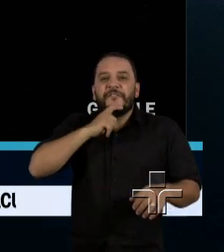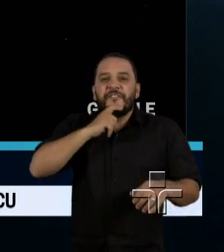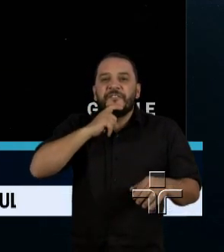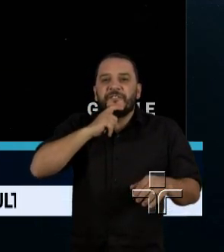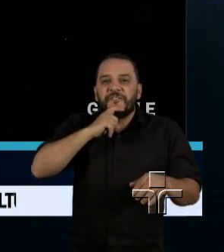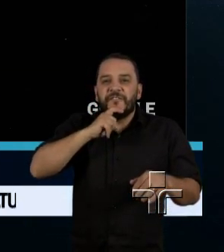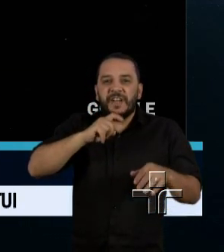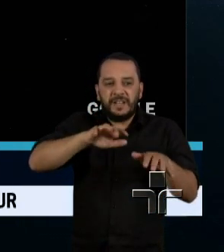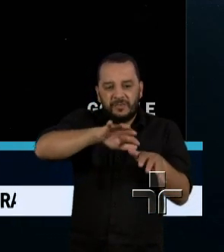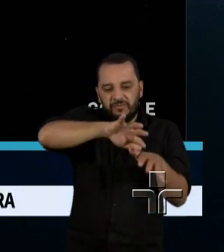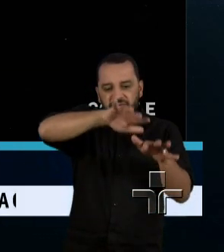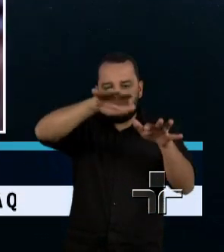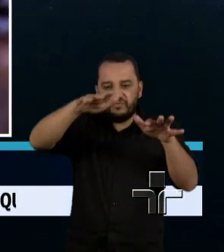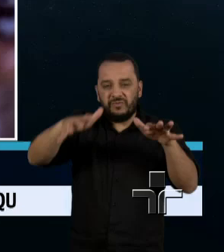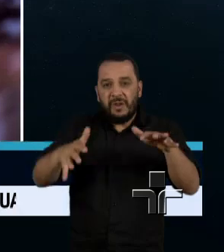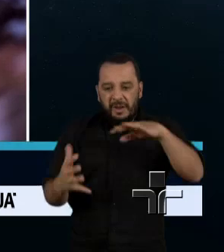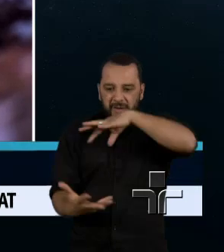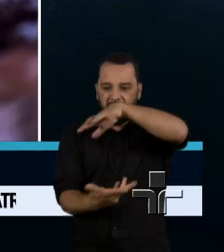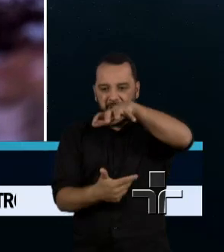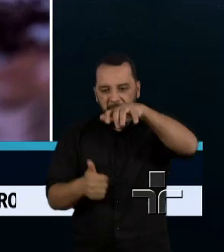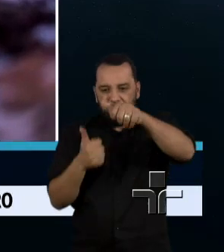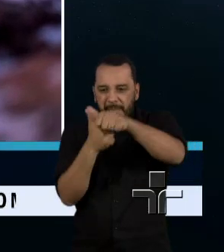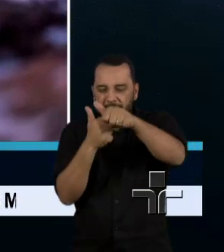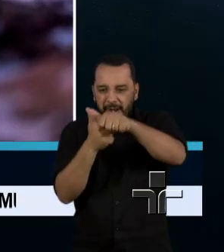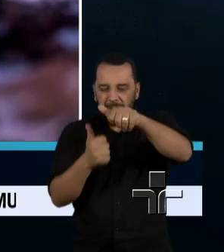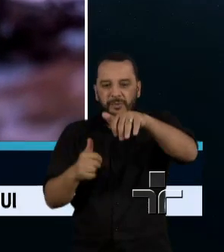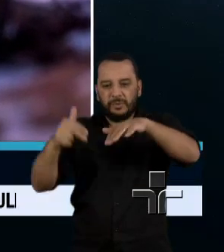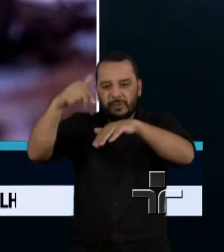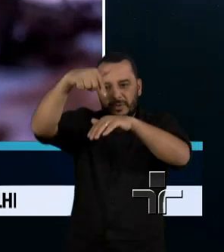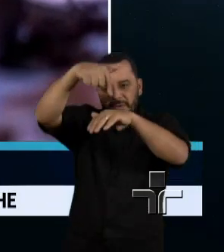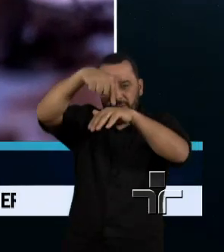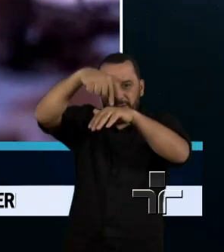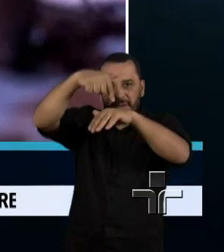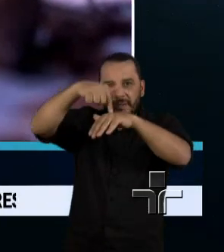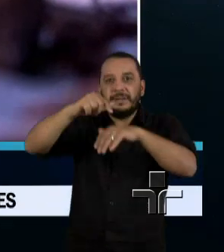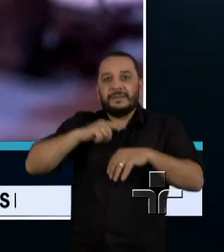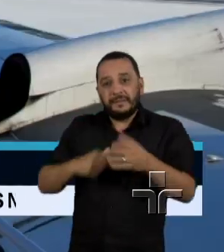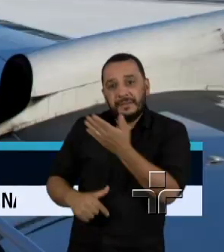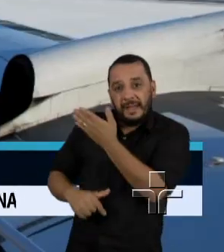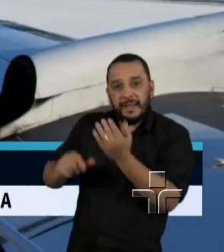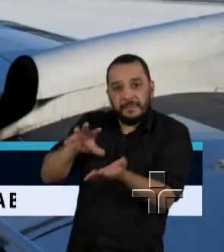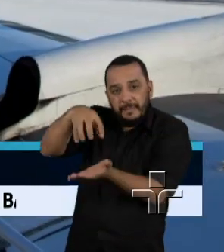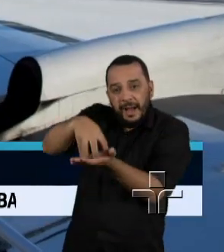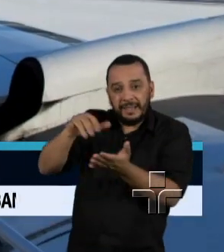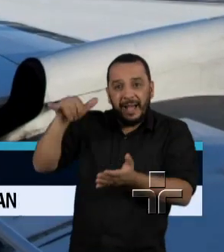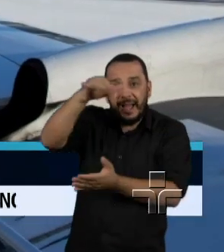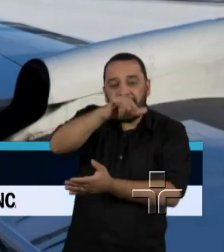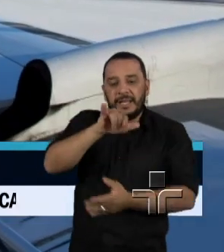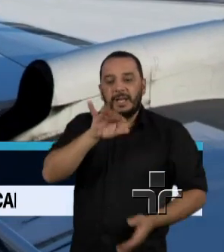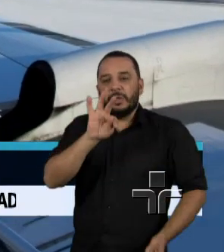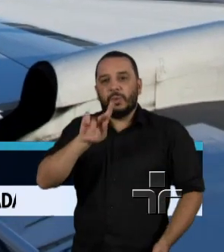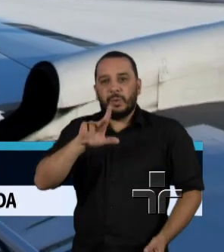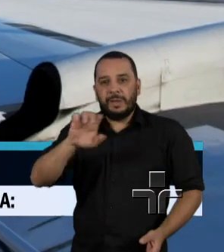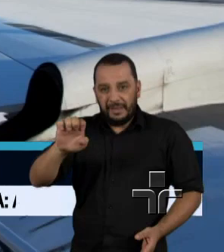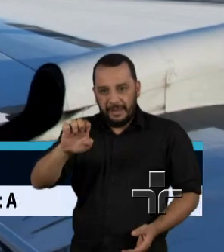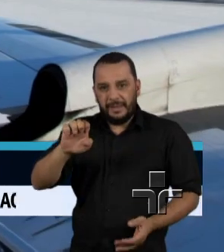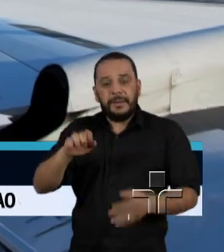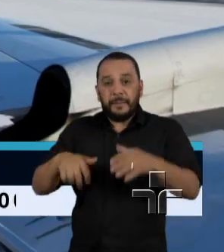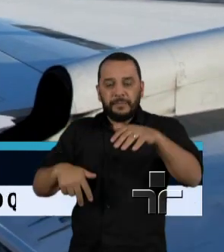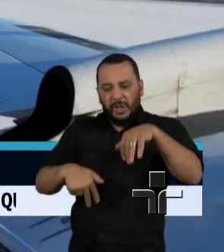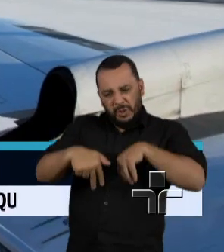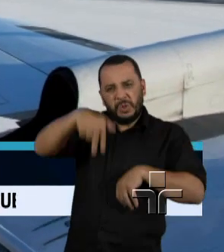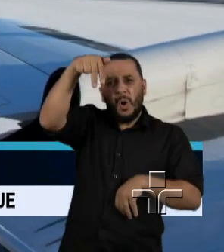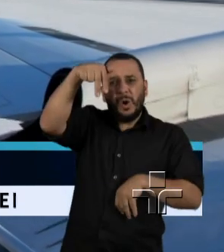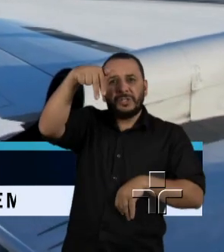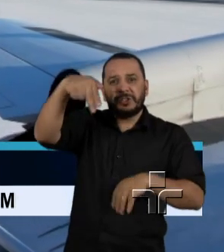Ártico, perto do Polo Norte. A Groenlândia abriga a base aérea de Thule, a instalação mais ao norte das